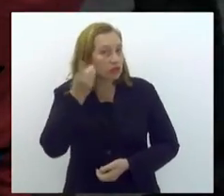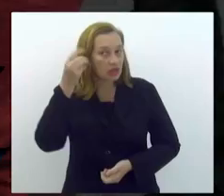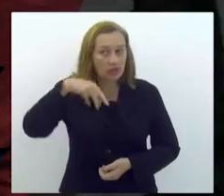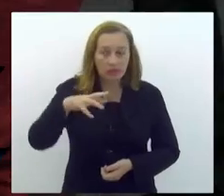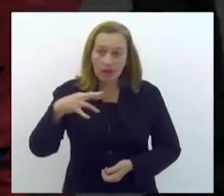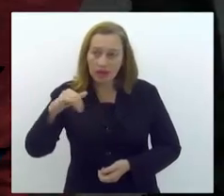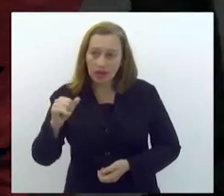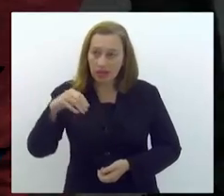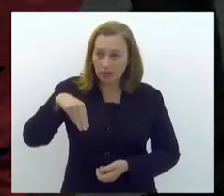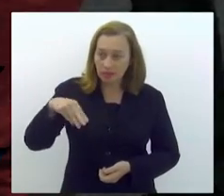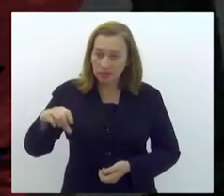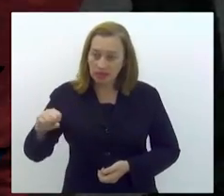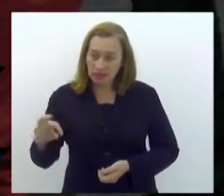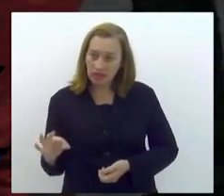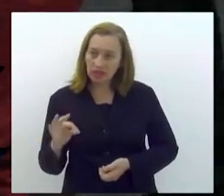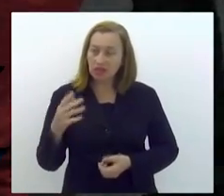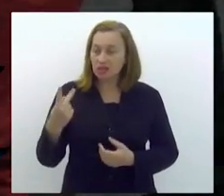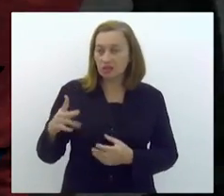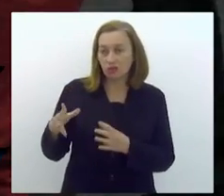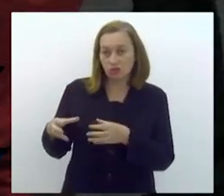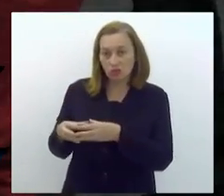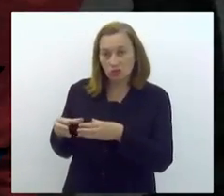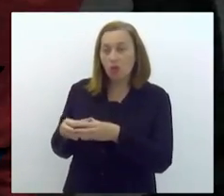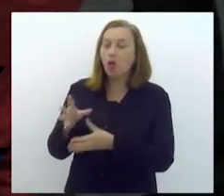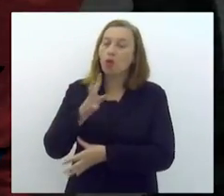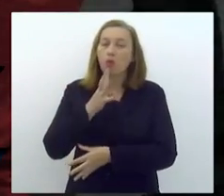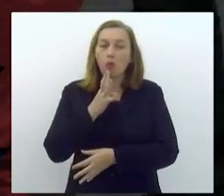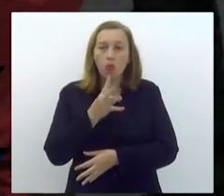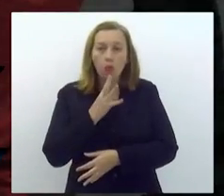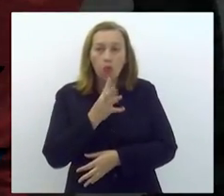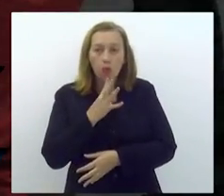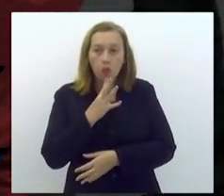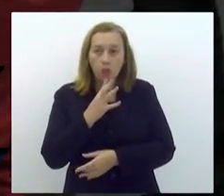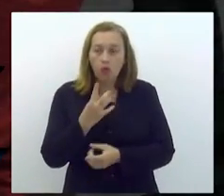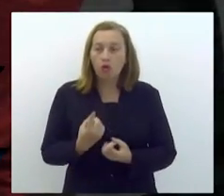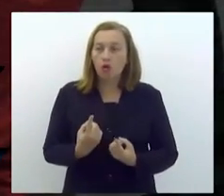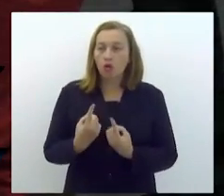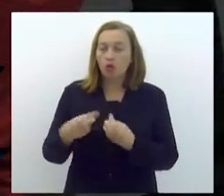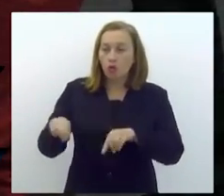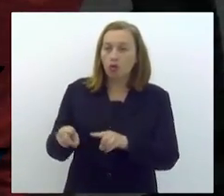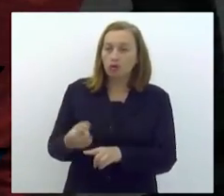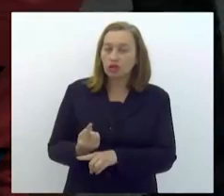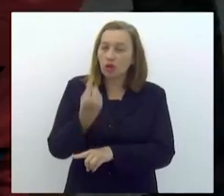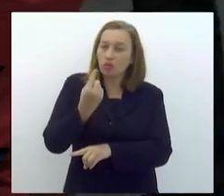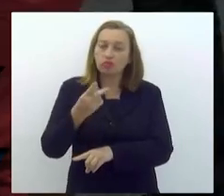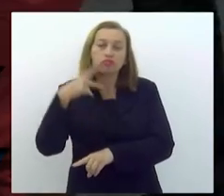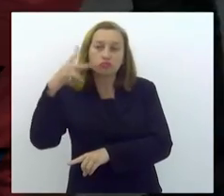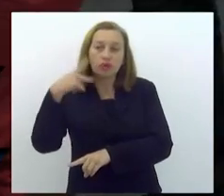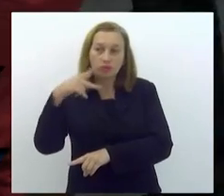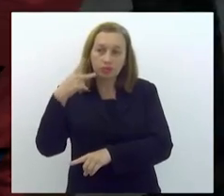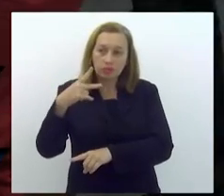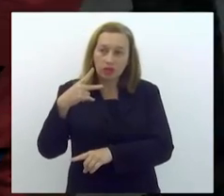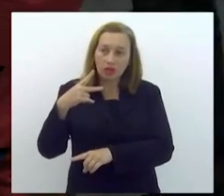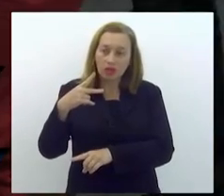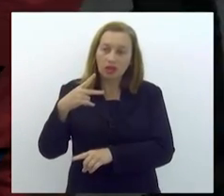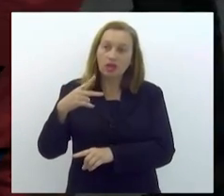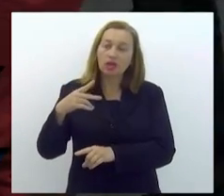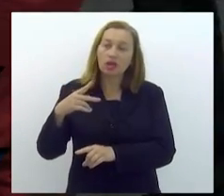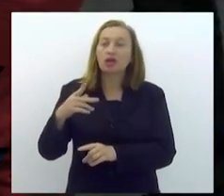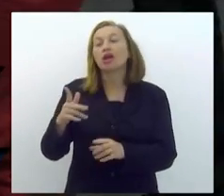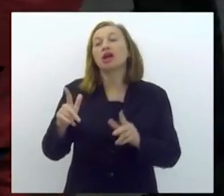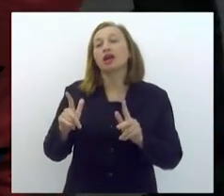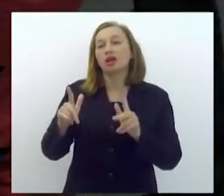Marina da MST e sua equipe reconhecendo que um ataque ao membro desta casa é um ataque ao todo